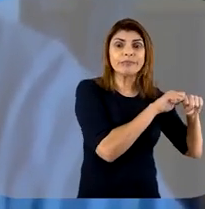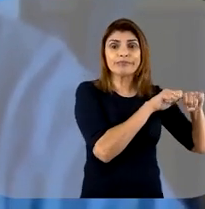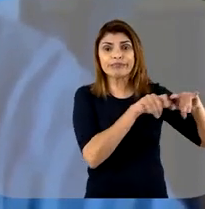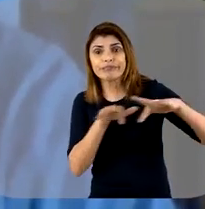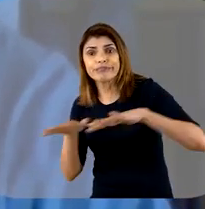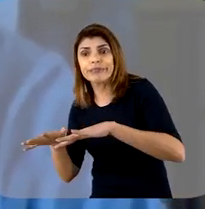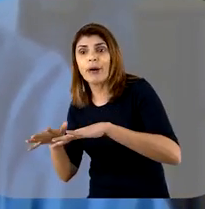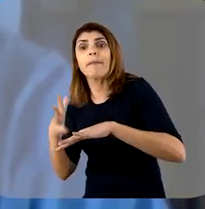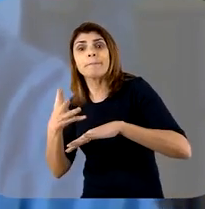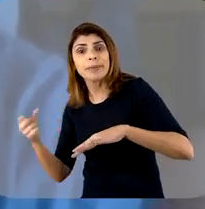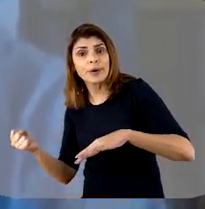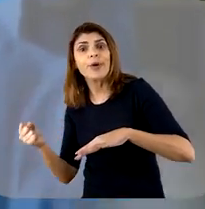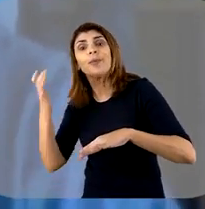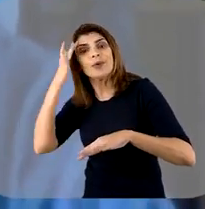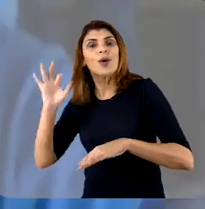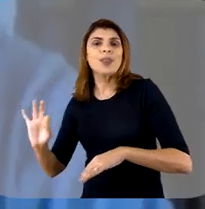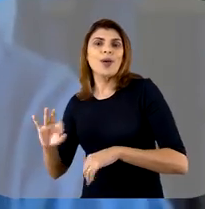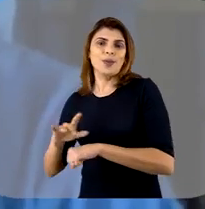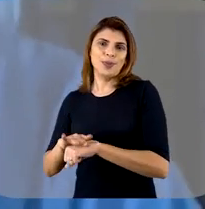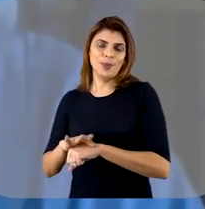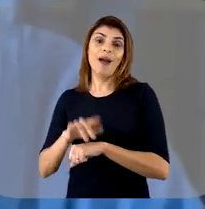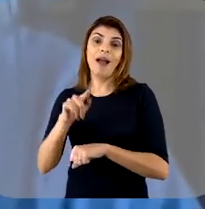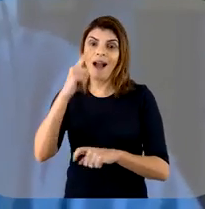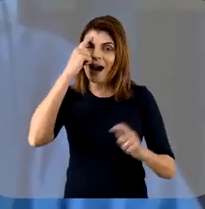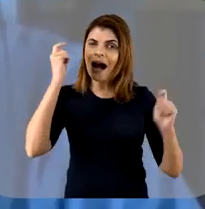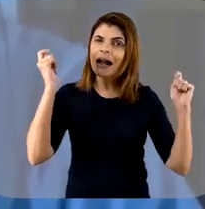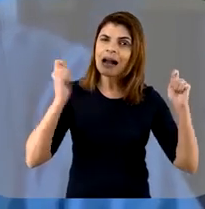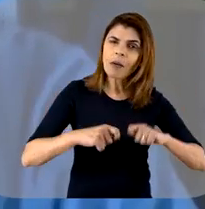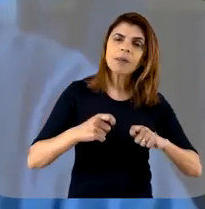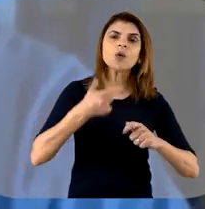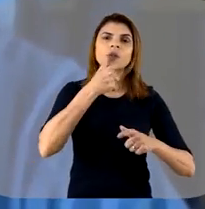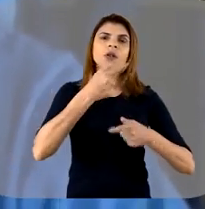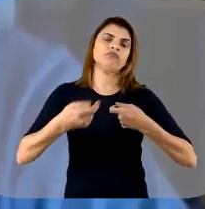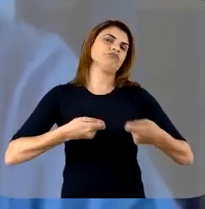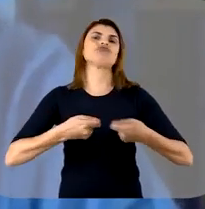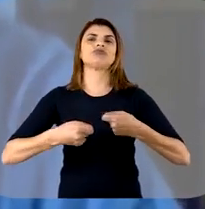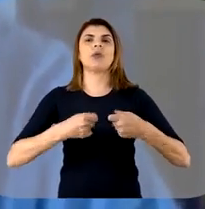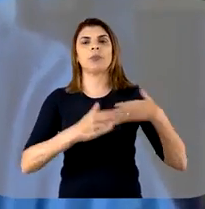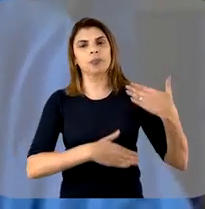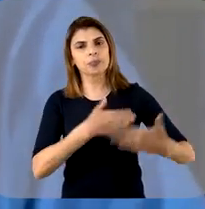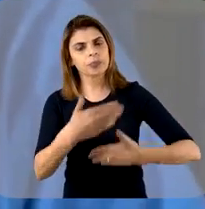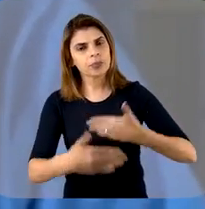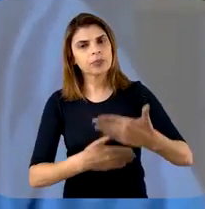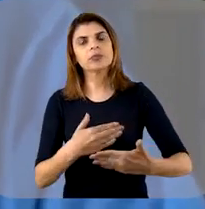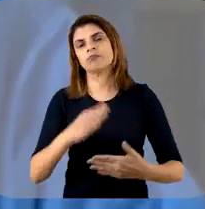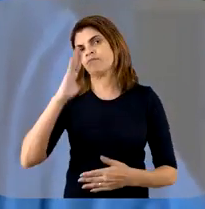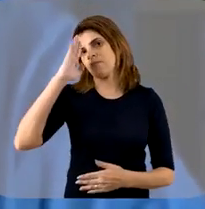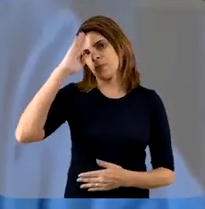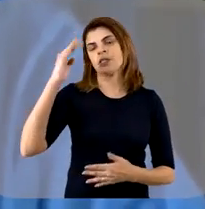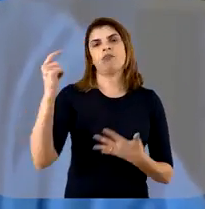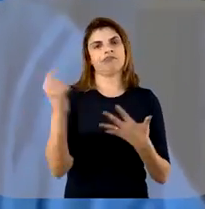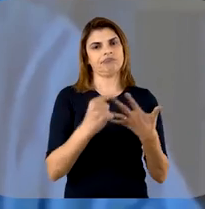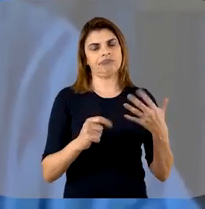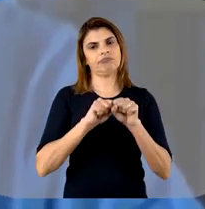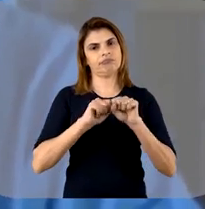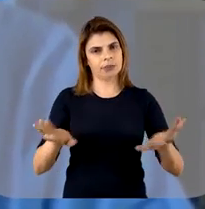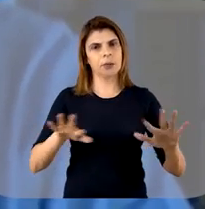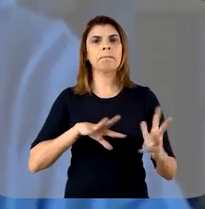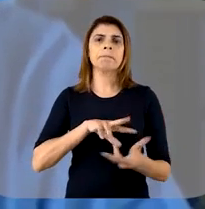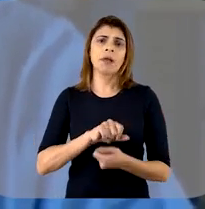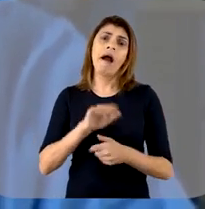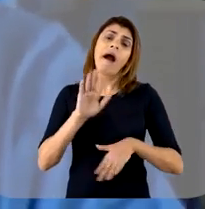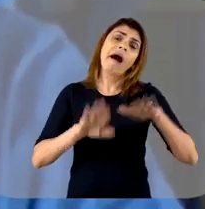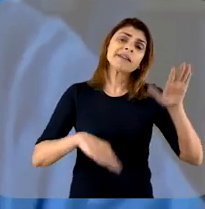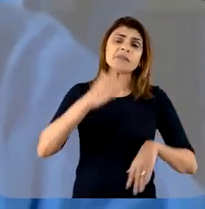rapidamente. Então, essa capacidade de gestionar esse processo é que é central nessa epidemia, né? E que às